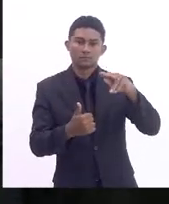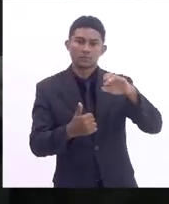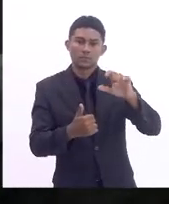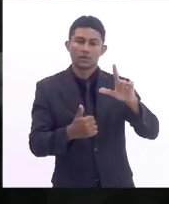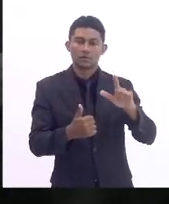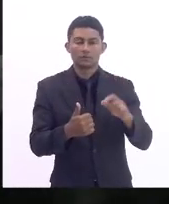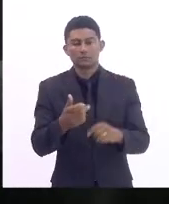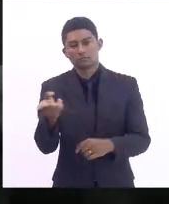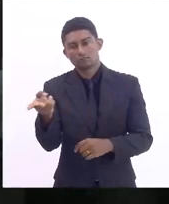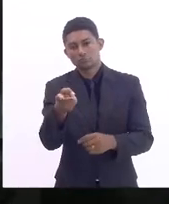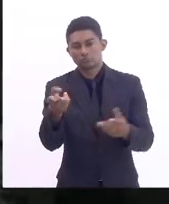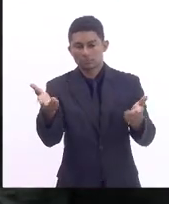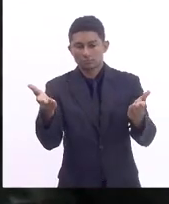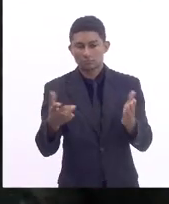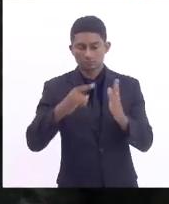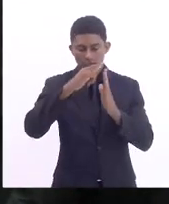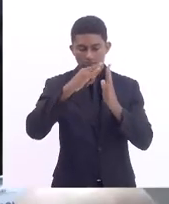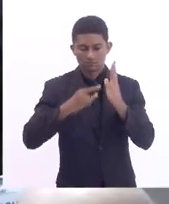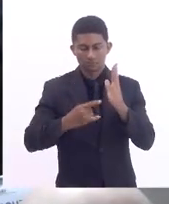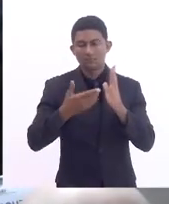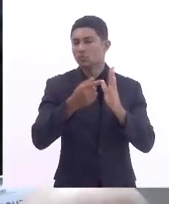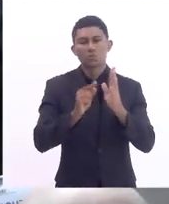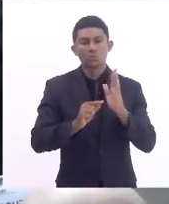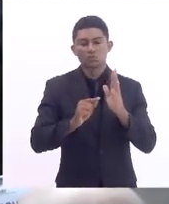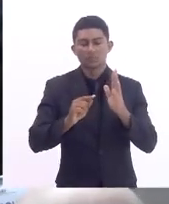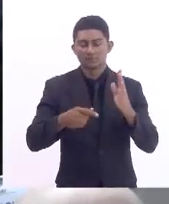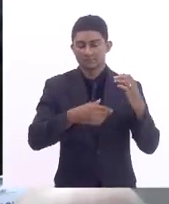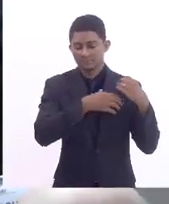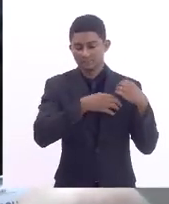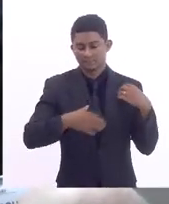veludo para receber o termo de Posse